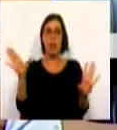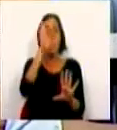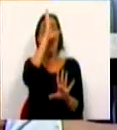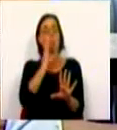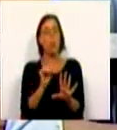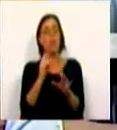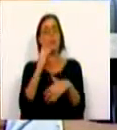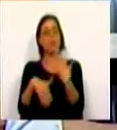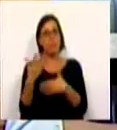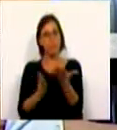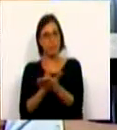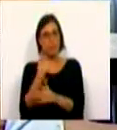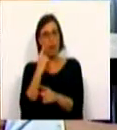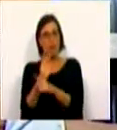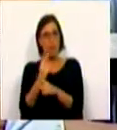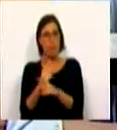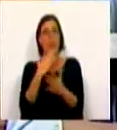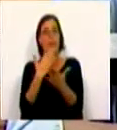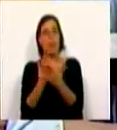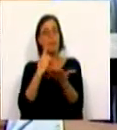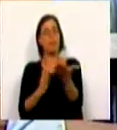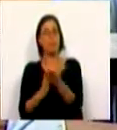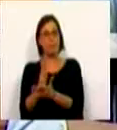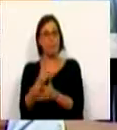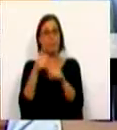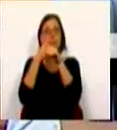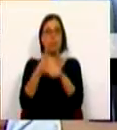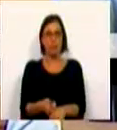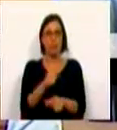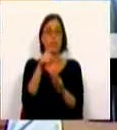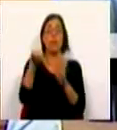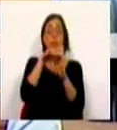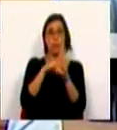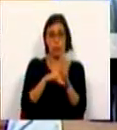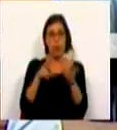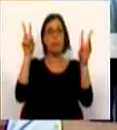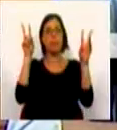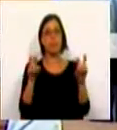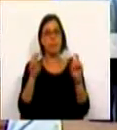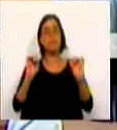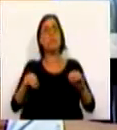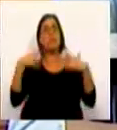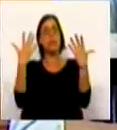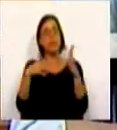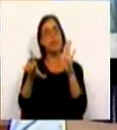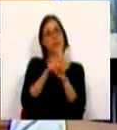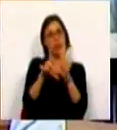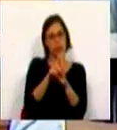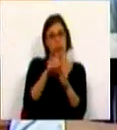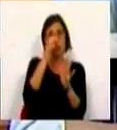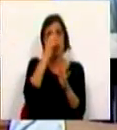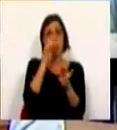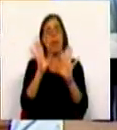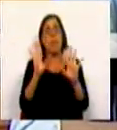Governo continuará neste âmbito a dar continuidade ao cumprimento do seu programa em matéria de iniciativas legislativas,